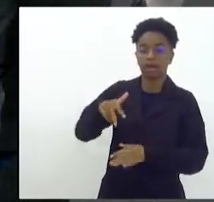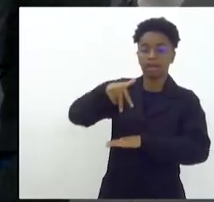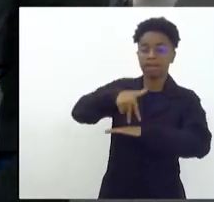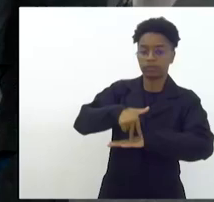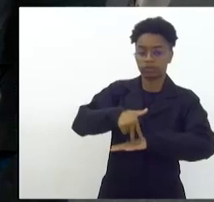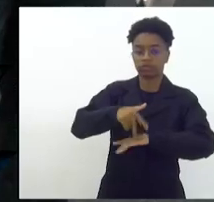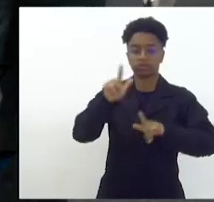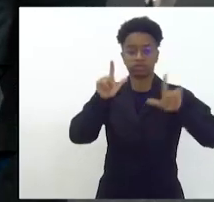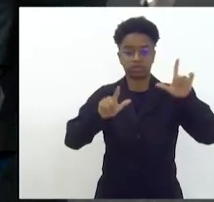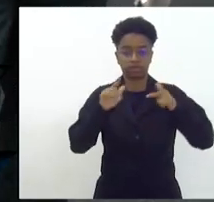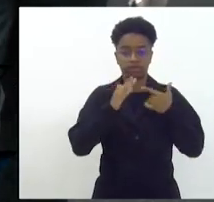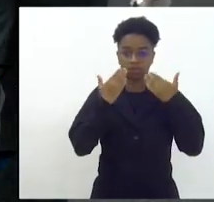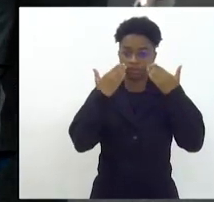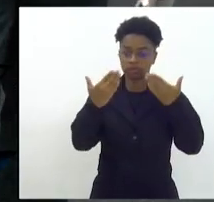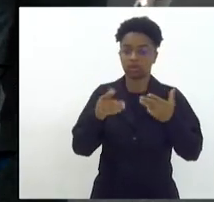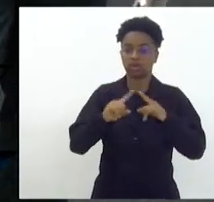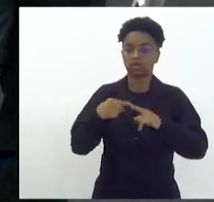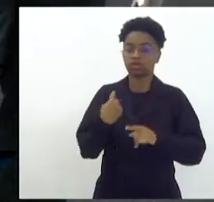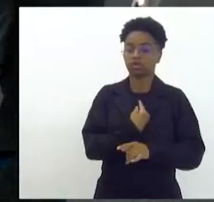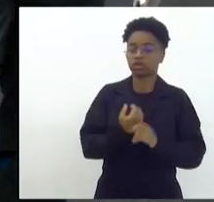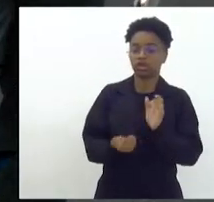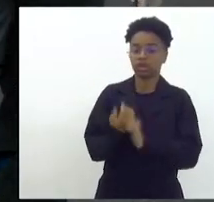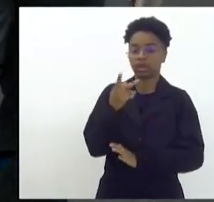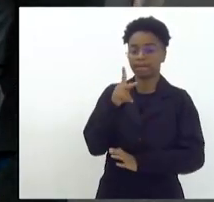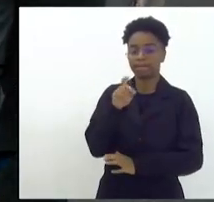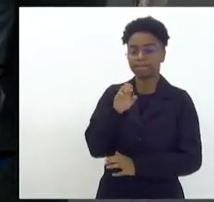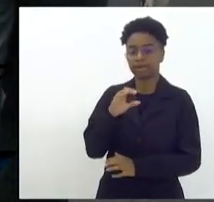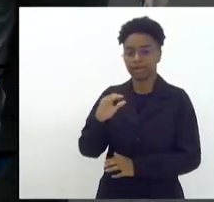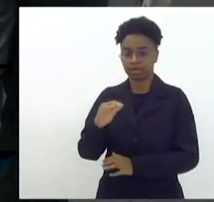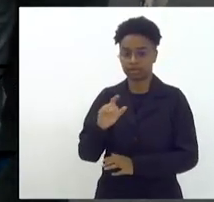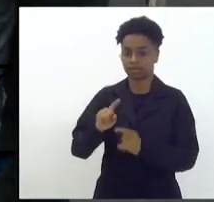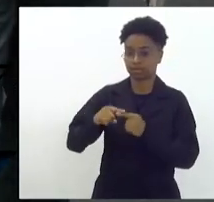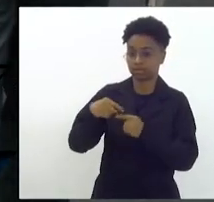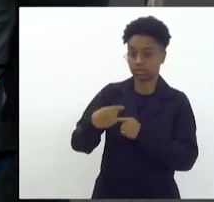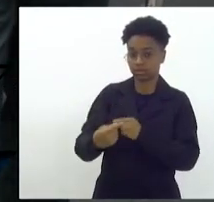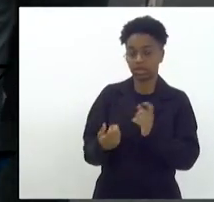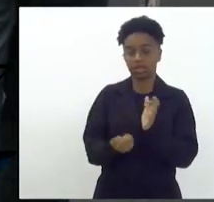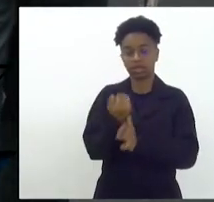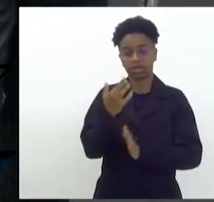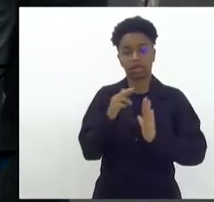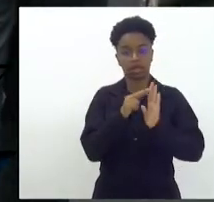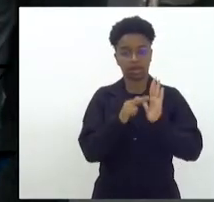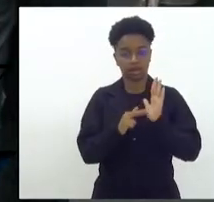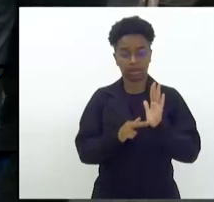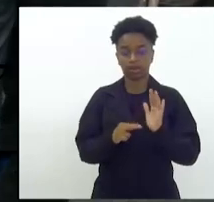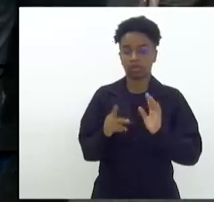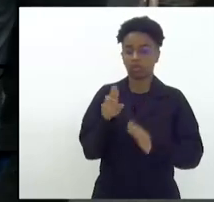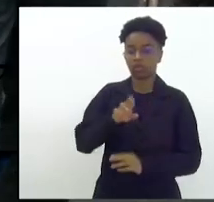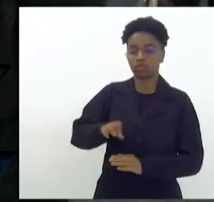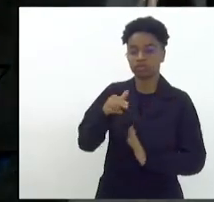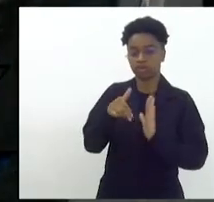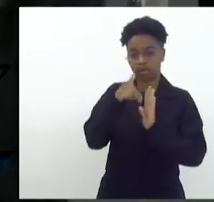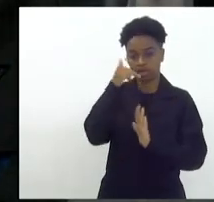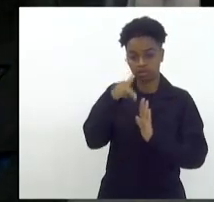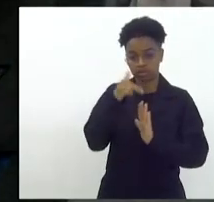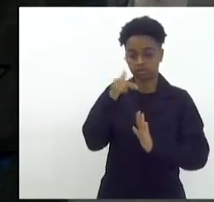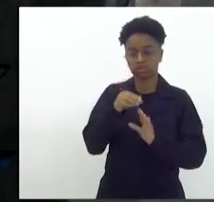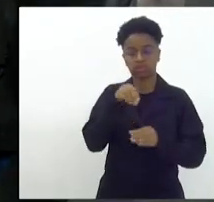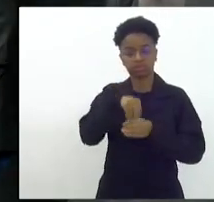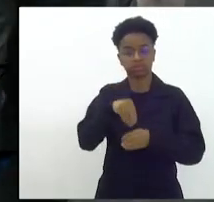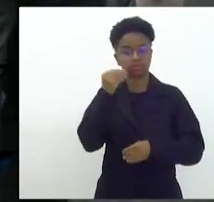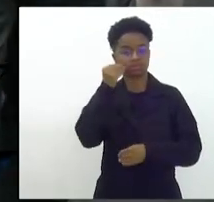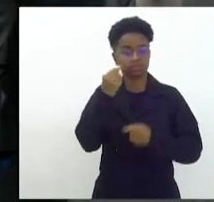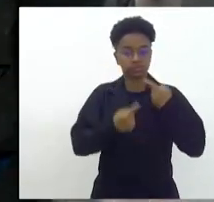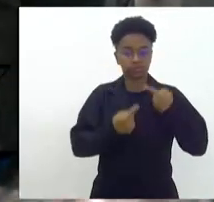que a gente fizesse uma Pec e a partir dessa PEC fazer uma regulamentação por resolução interna para discutir